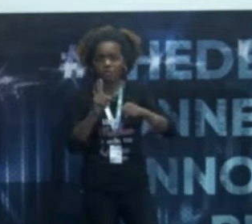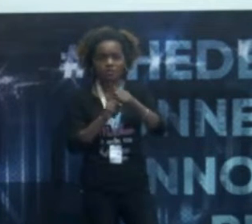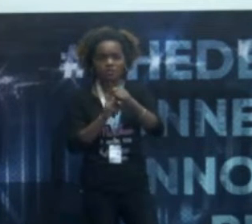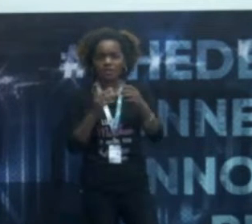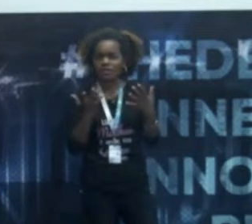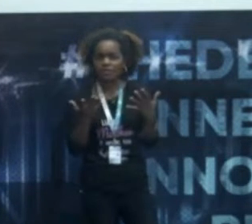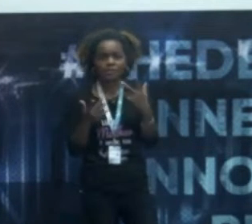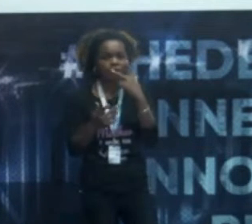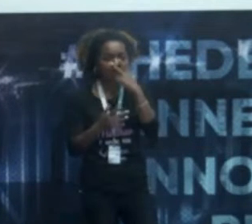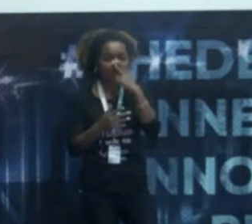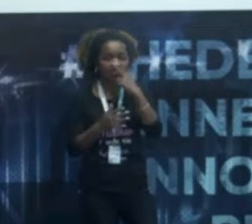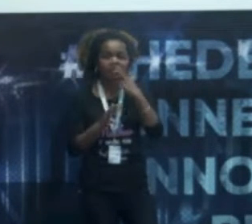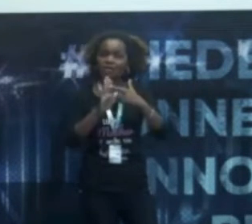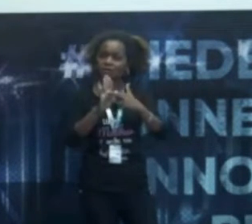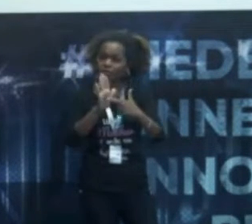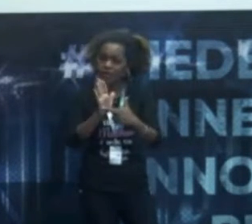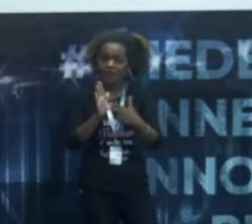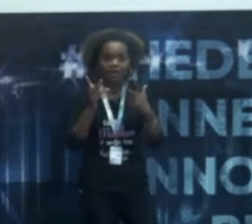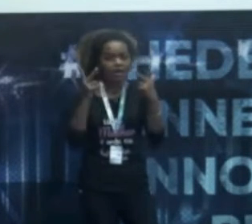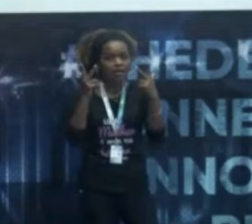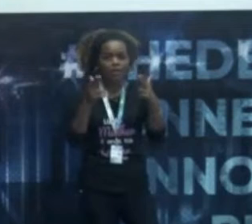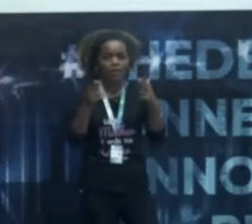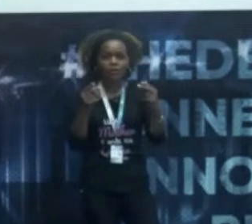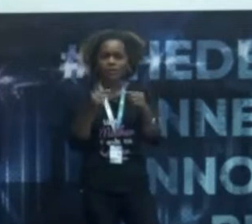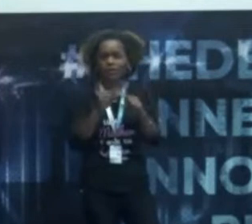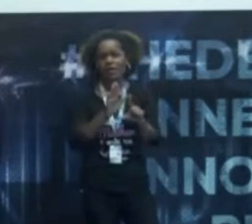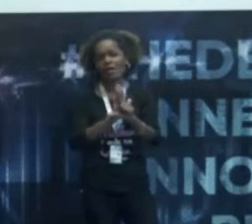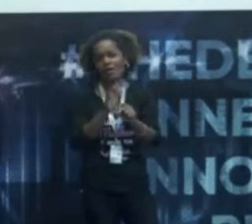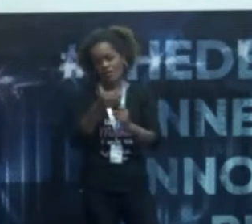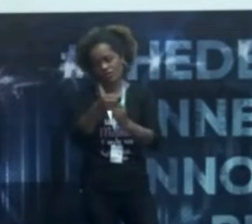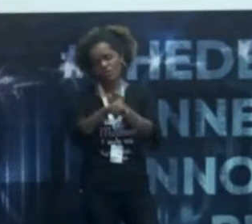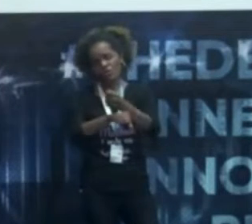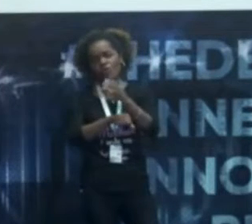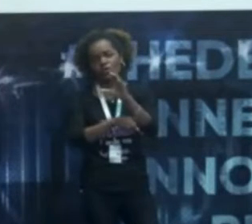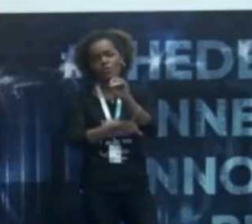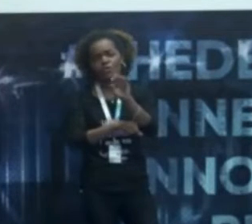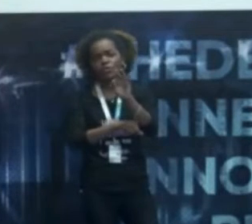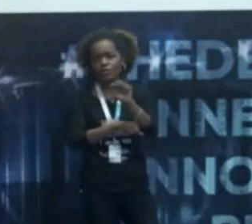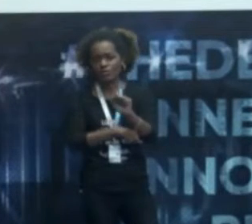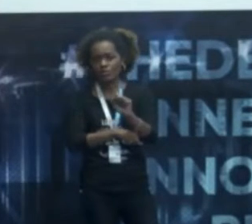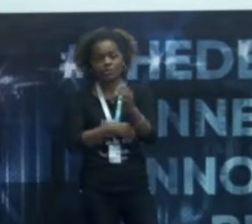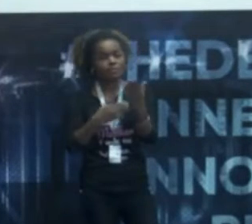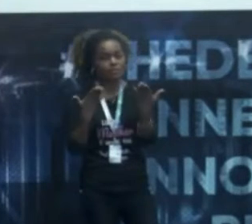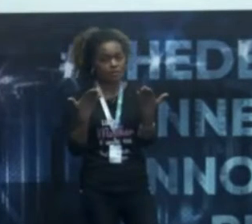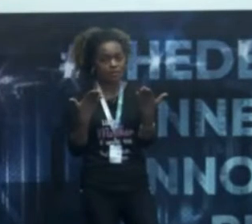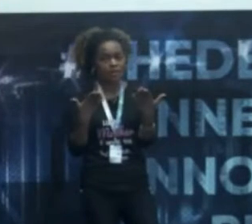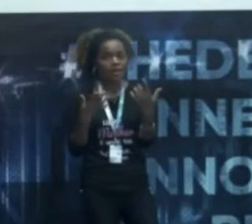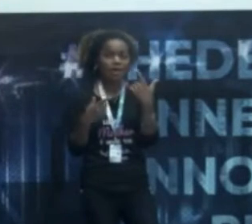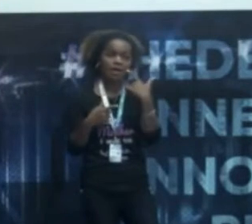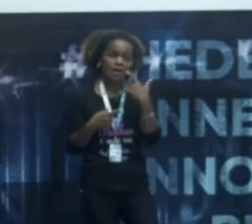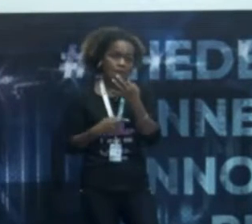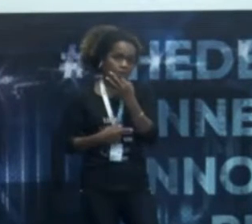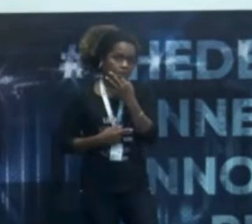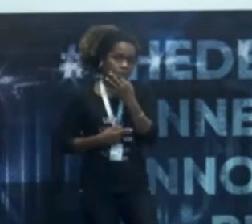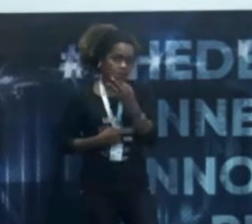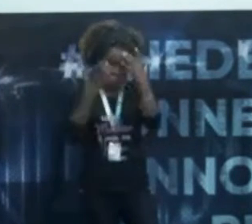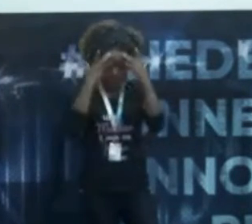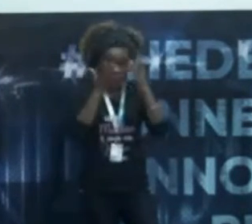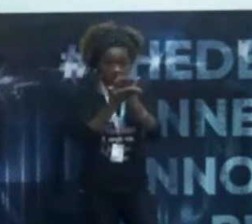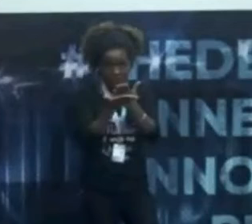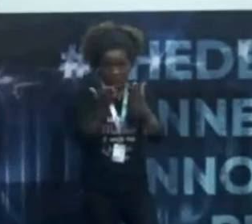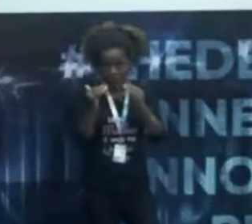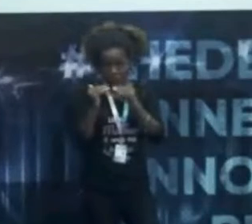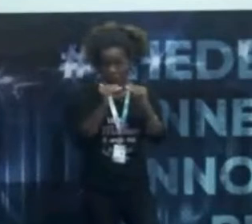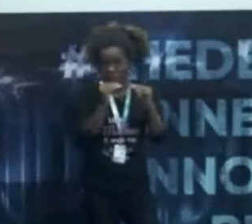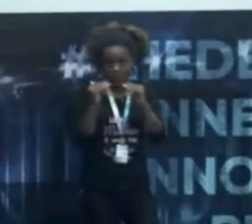regular, né? É o caso da lei de cotas. A análise que eu faço, eu não sei se todos concordam comigo aqui, né, que a gente pode